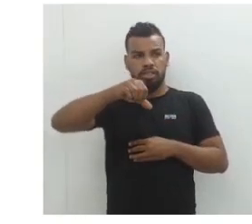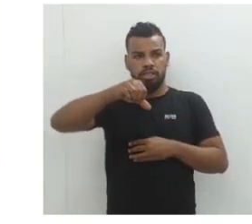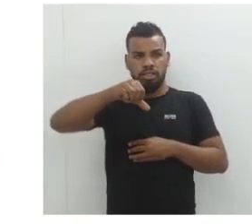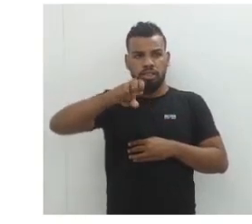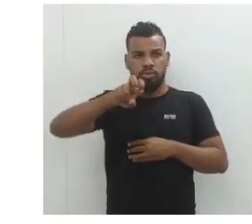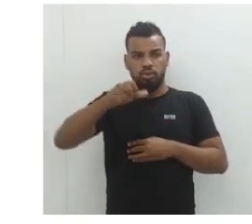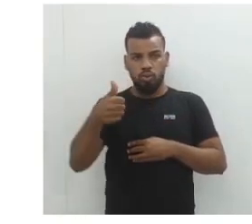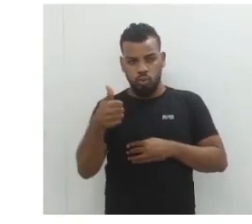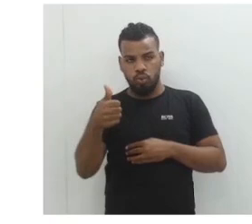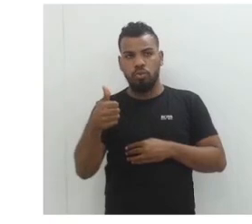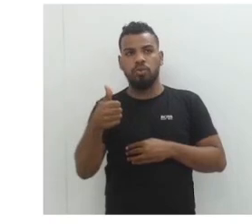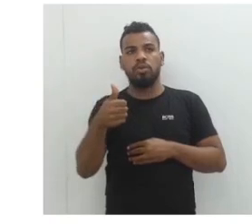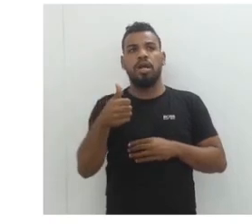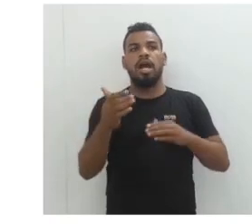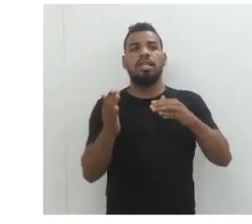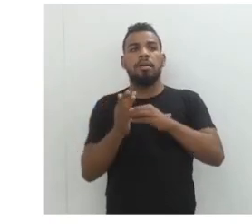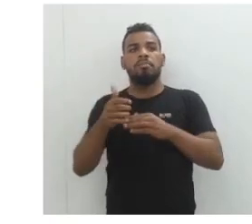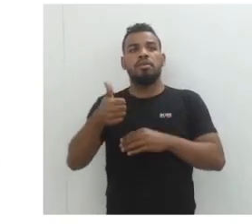1951 a